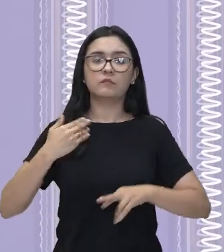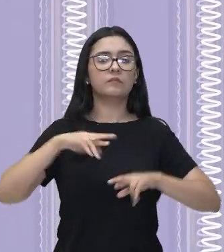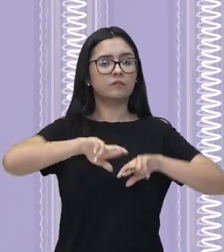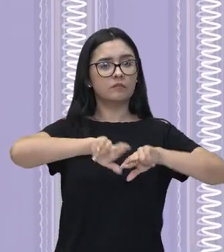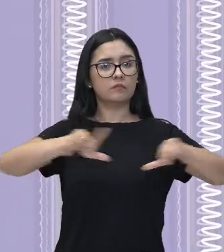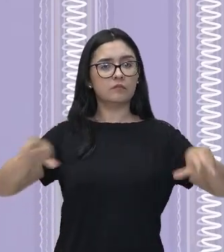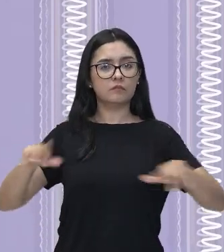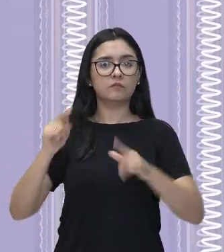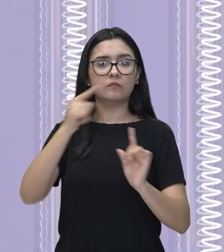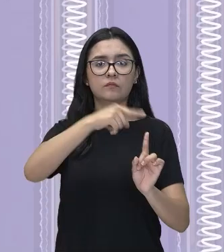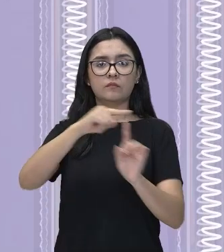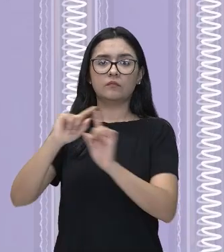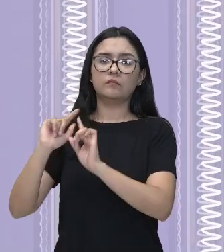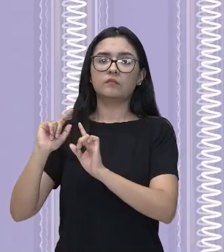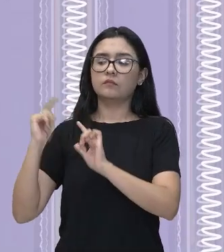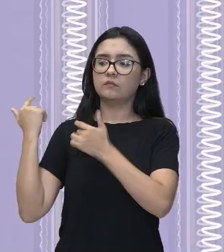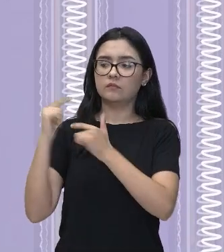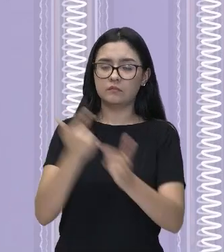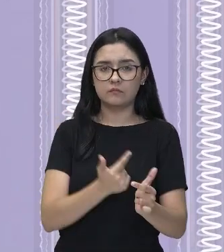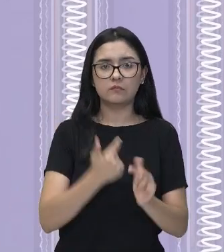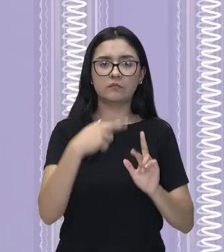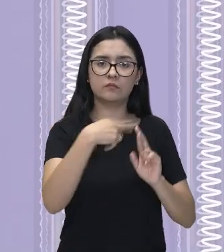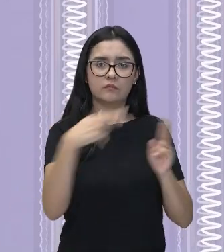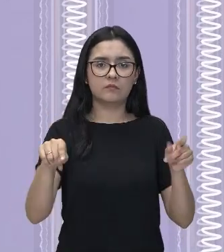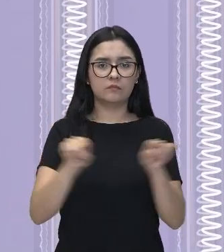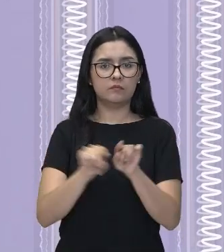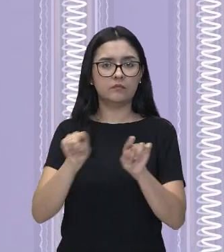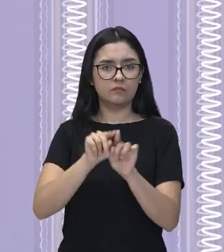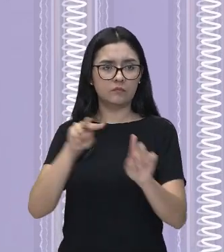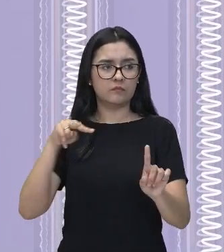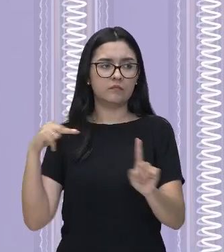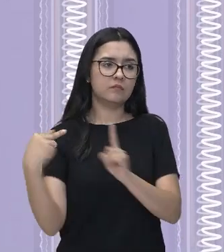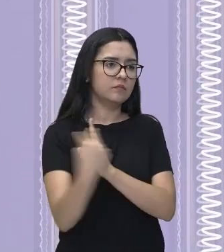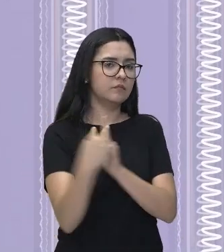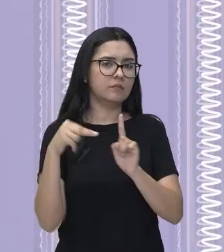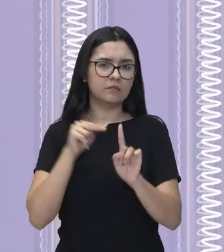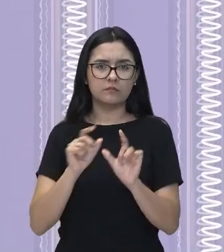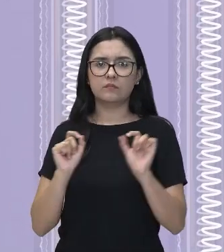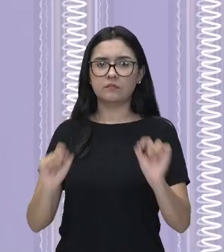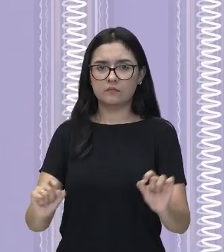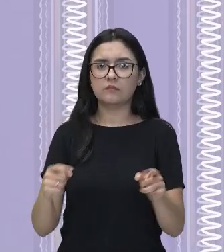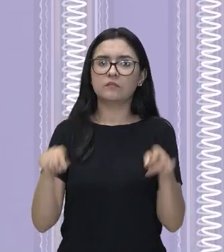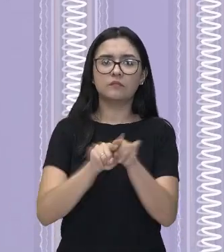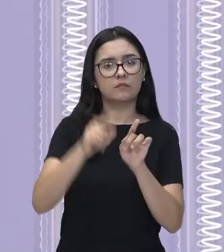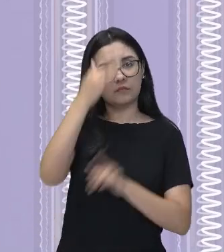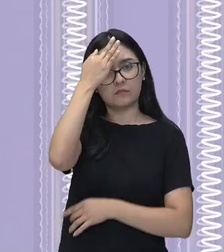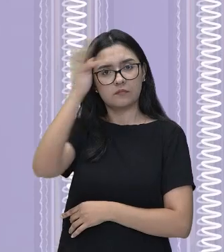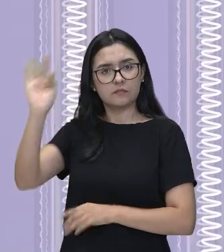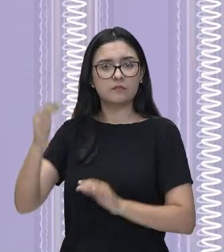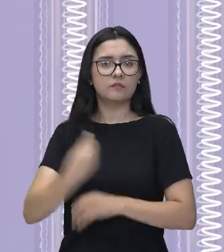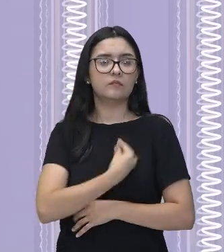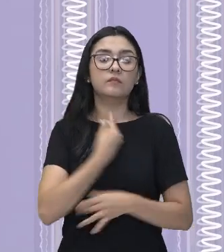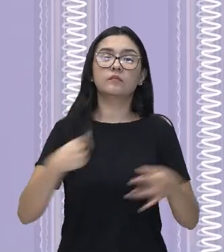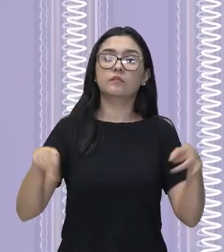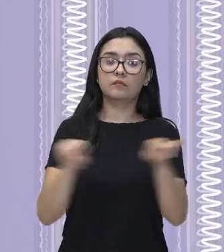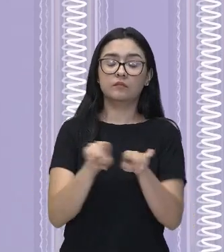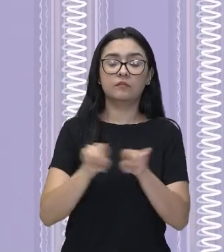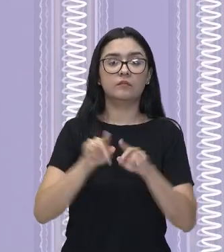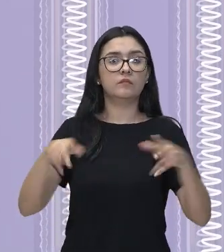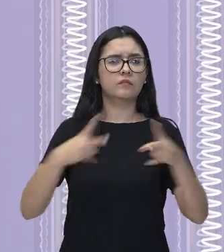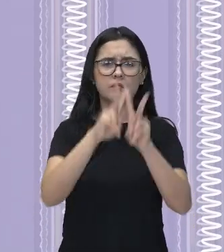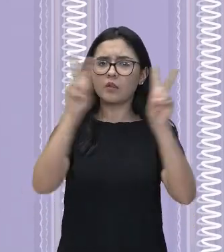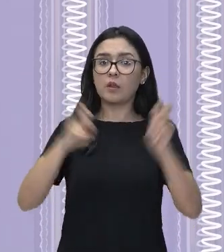tradições religiosas, nas diferentes perspectivas de vida, nas diferentes filosofias de vida. É um tema